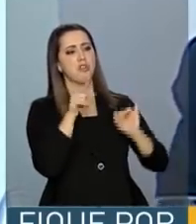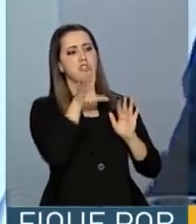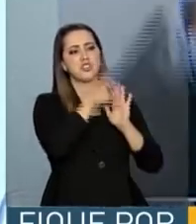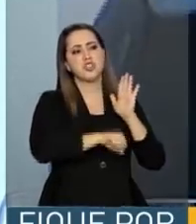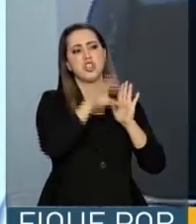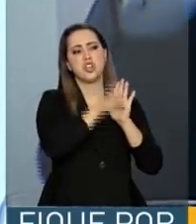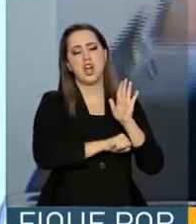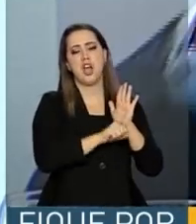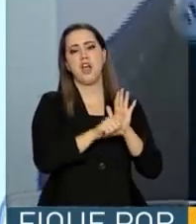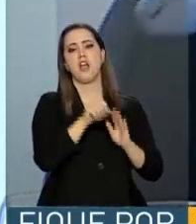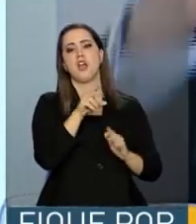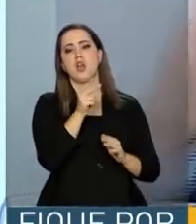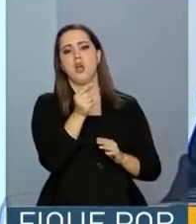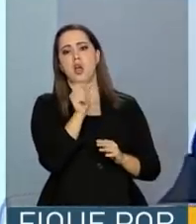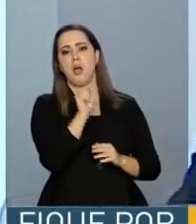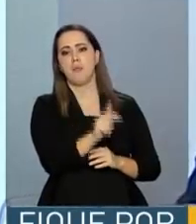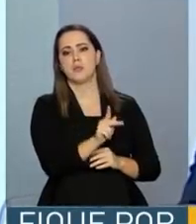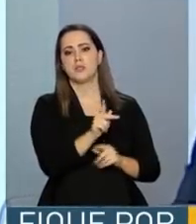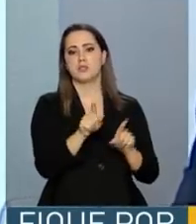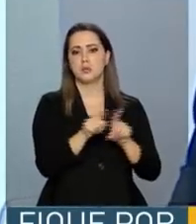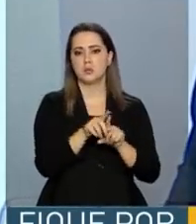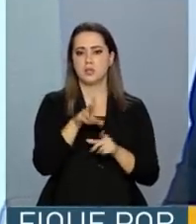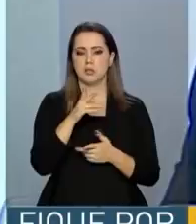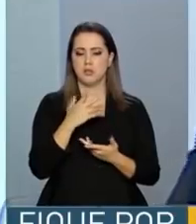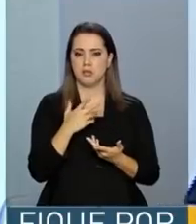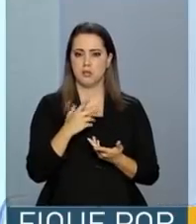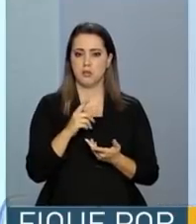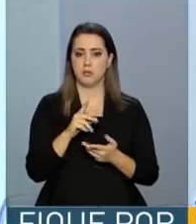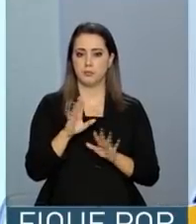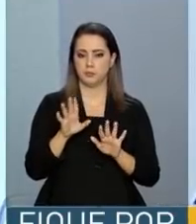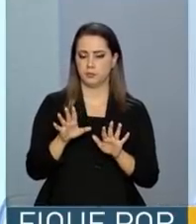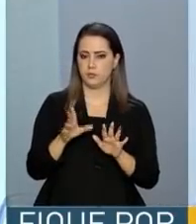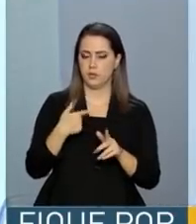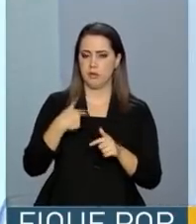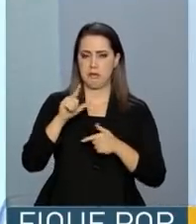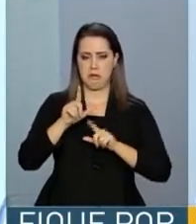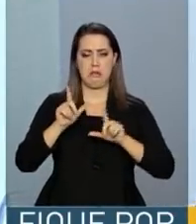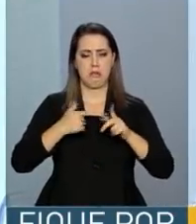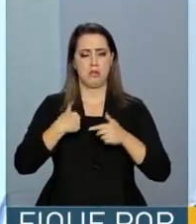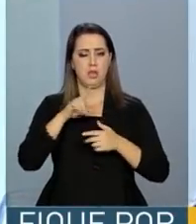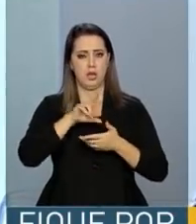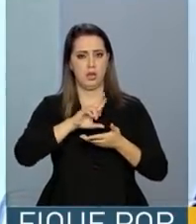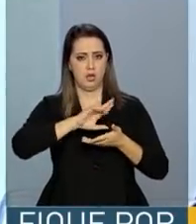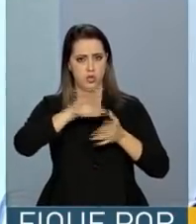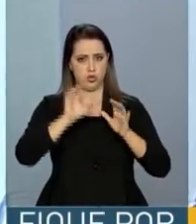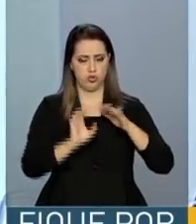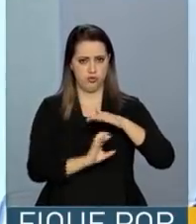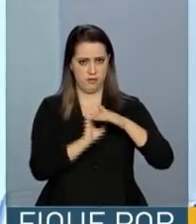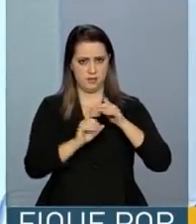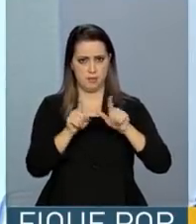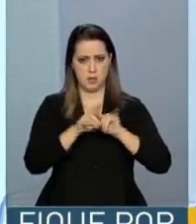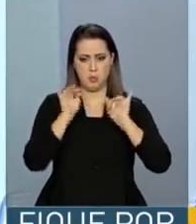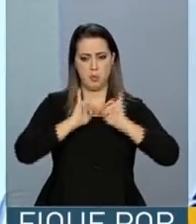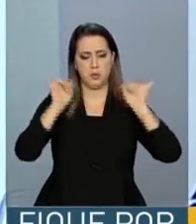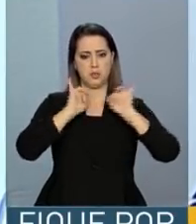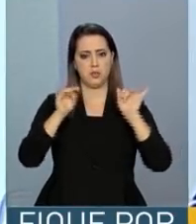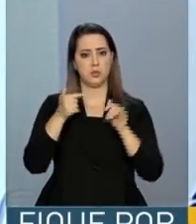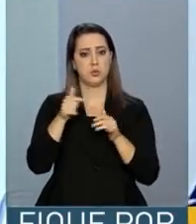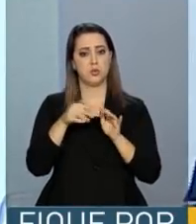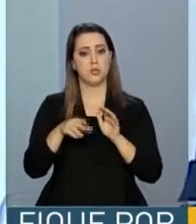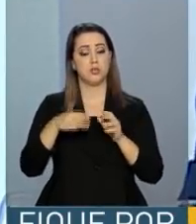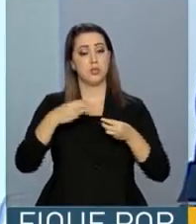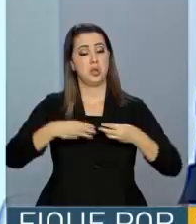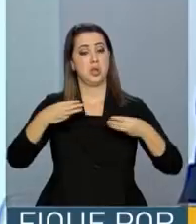fisco sindfisco nos entidades aí né que aliás fazem propaganda trazem publicidade sem que haja uma medida judicial